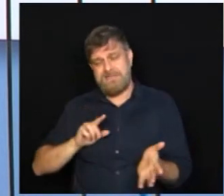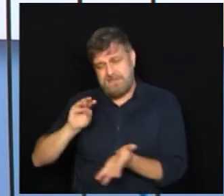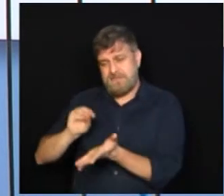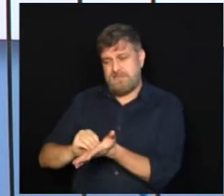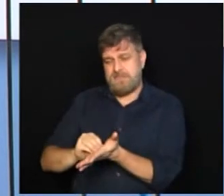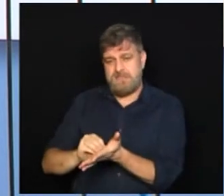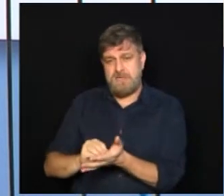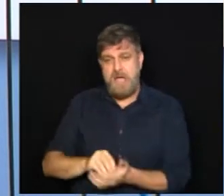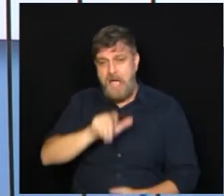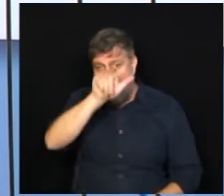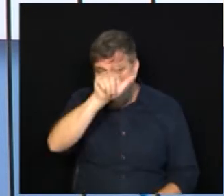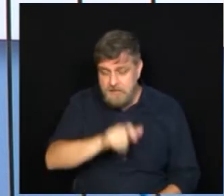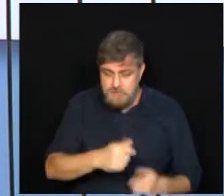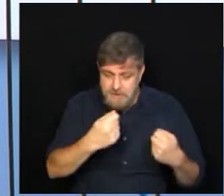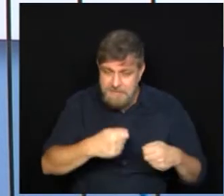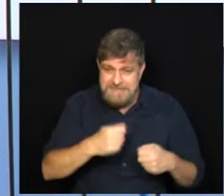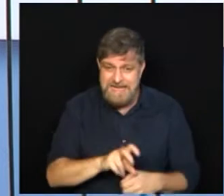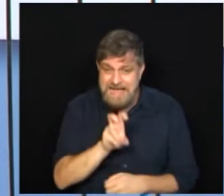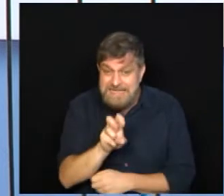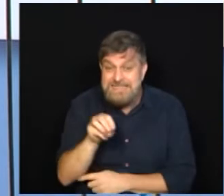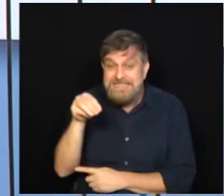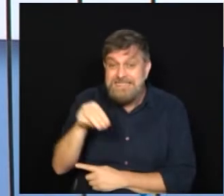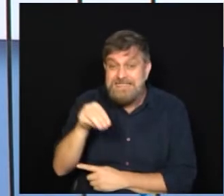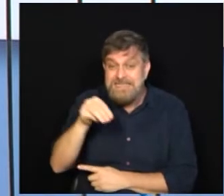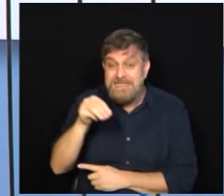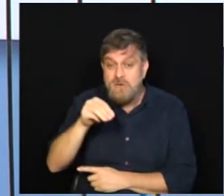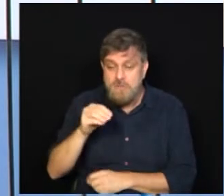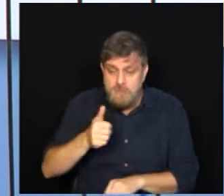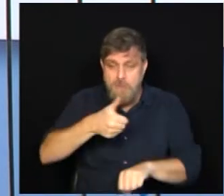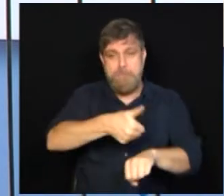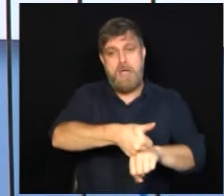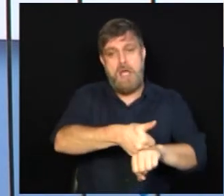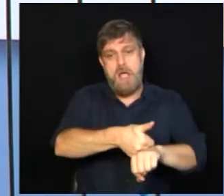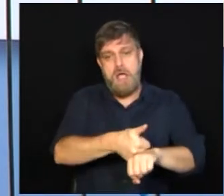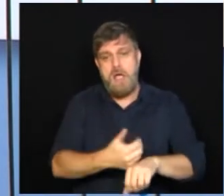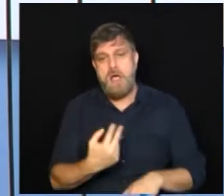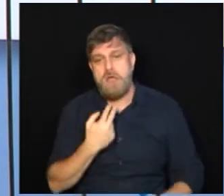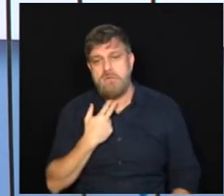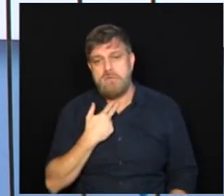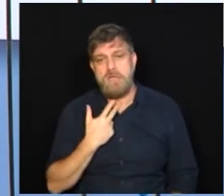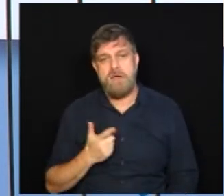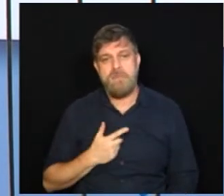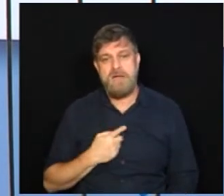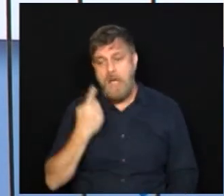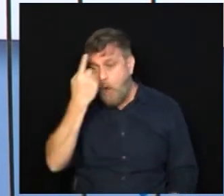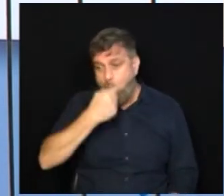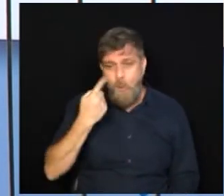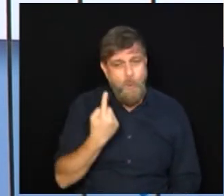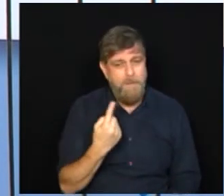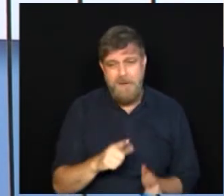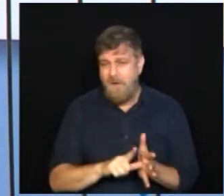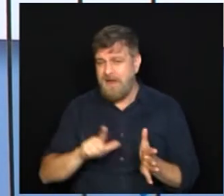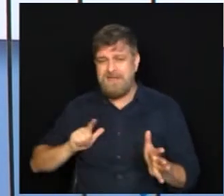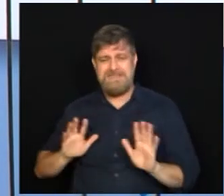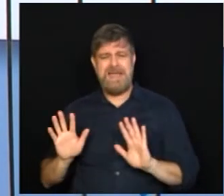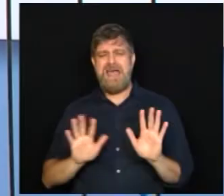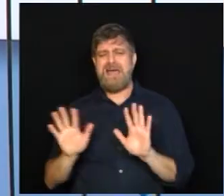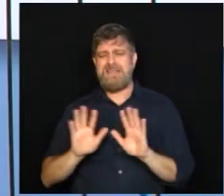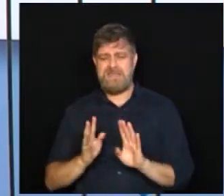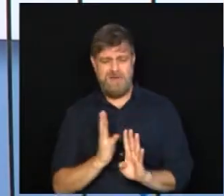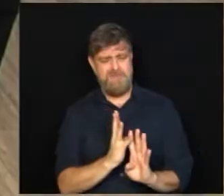O idoso deve chegar 5 minutos antes. Não há necessidade de ir com tanta antecedência para que não